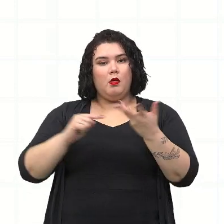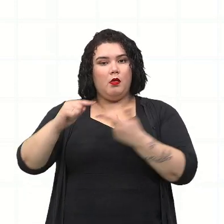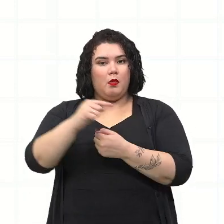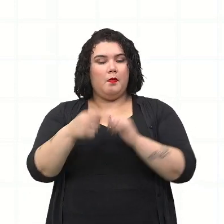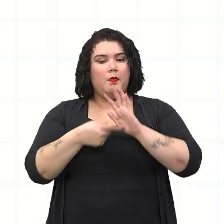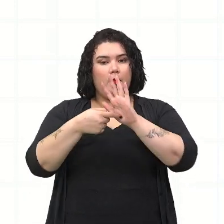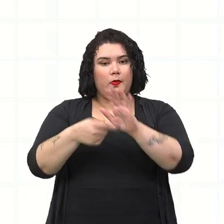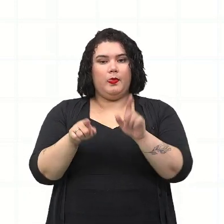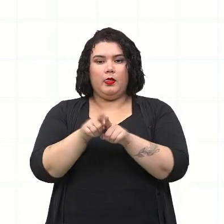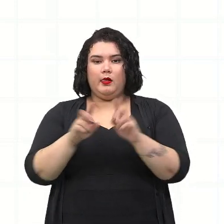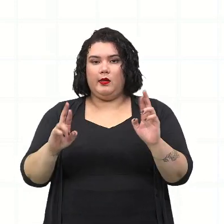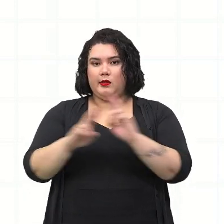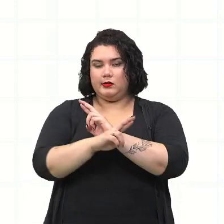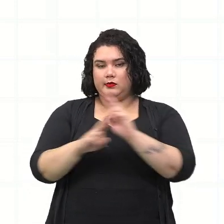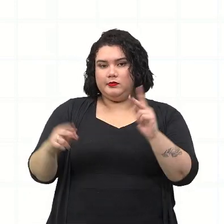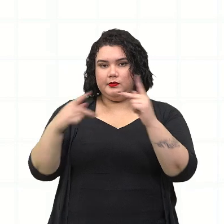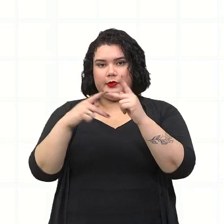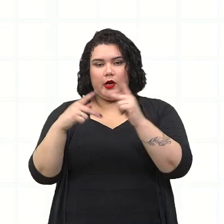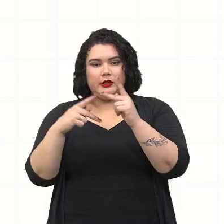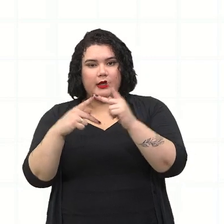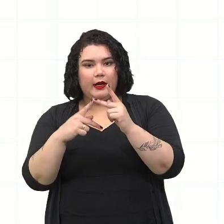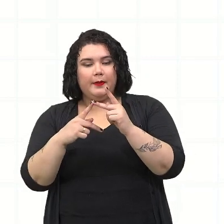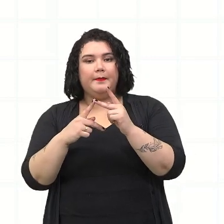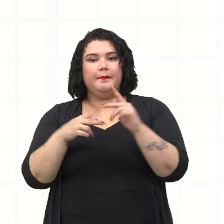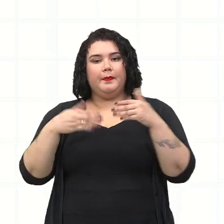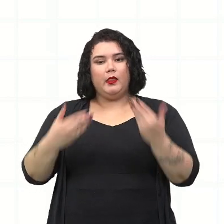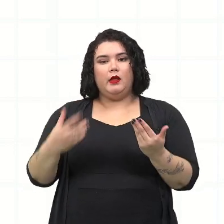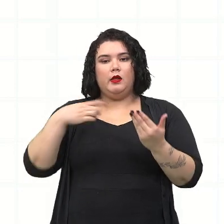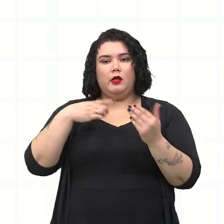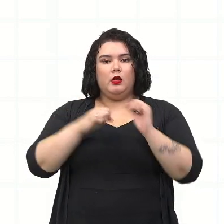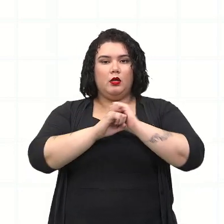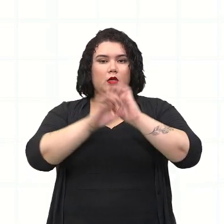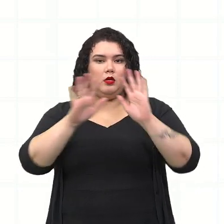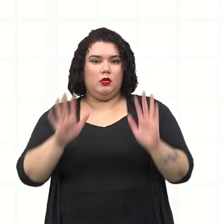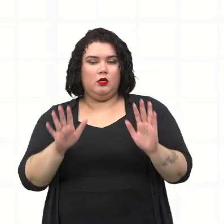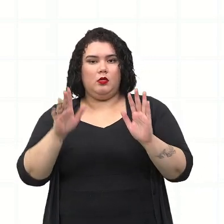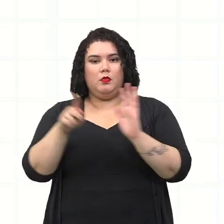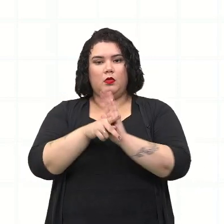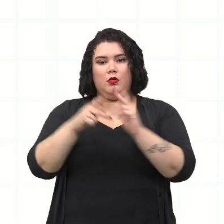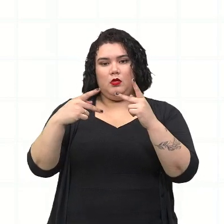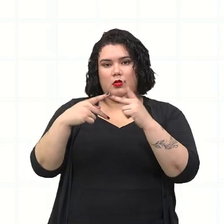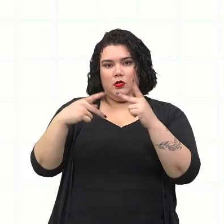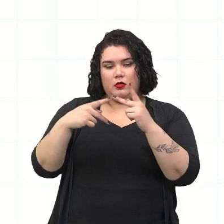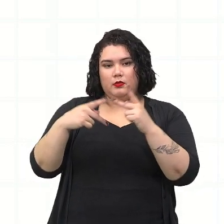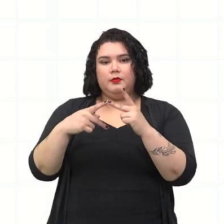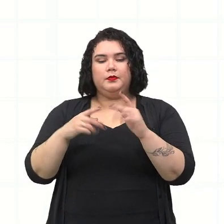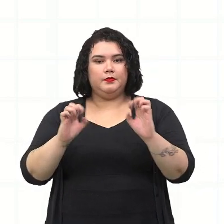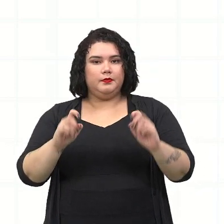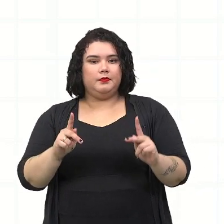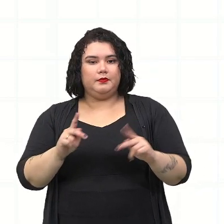tempo também. Só para vocês entenderem que há sim relações de sentido que as preposições podem causar.